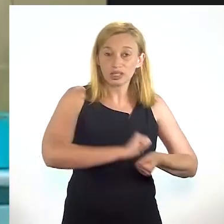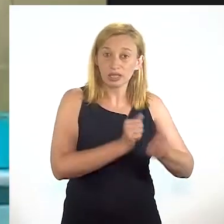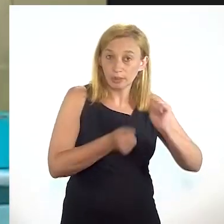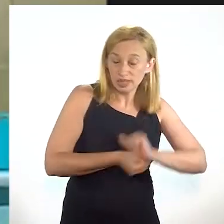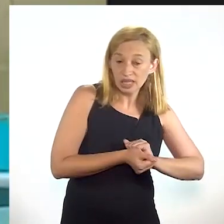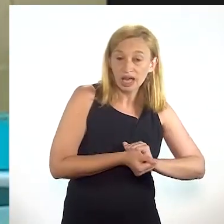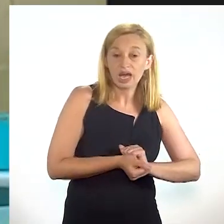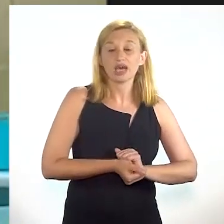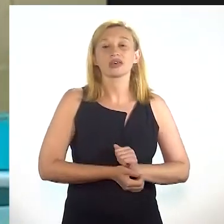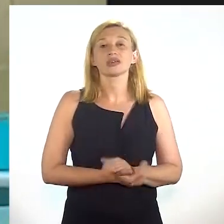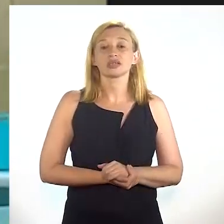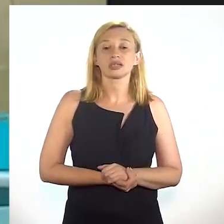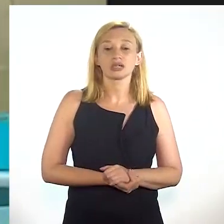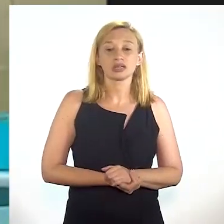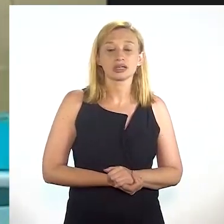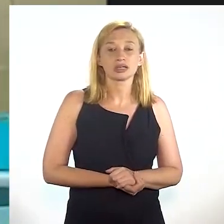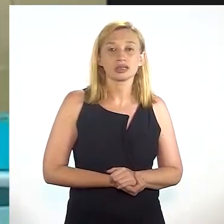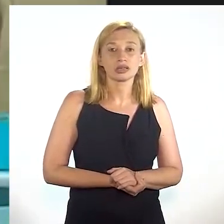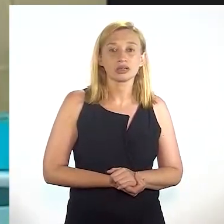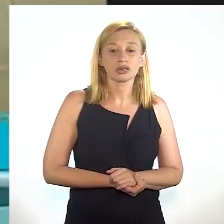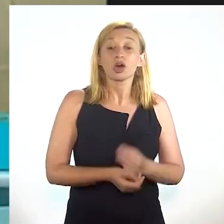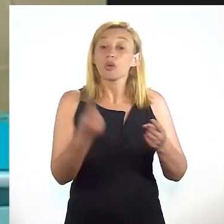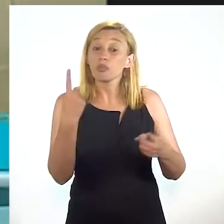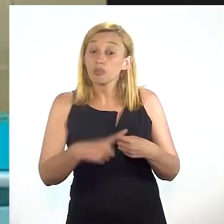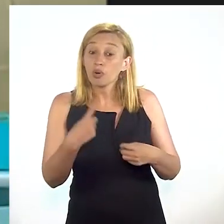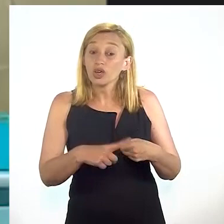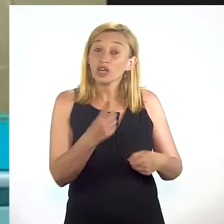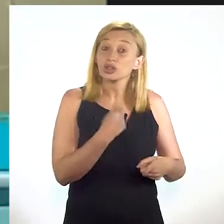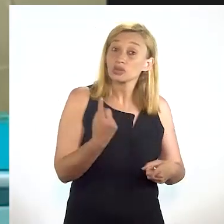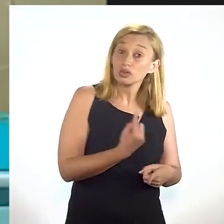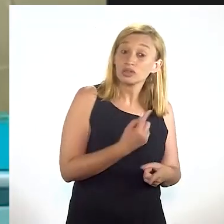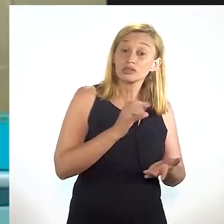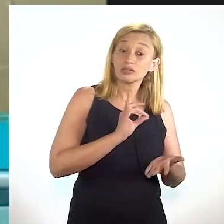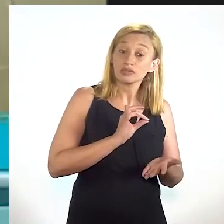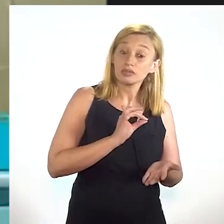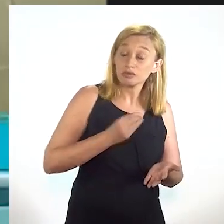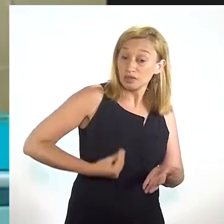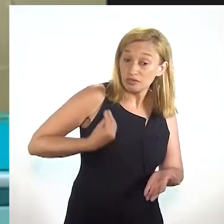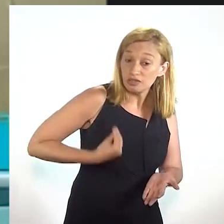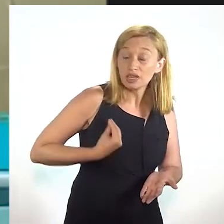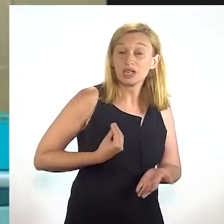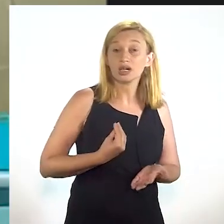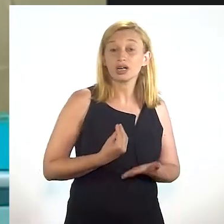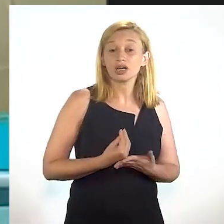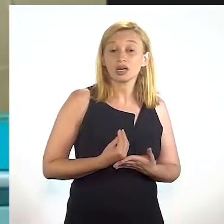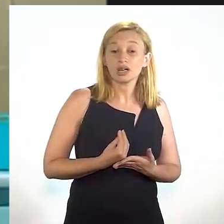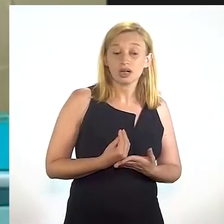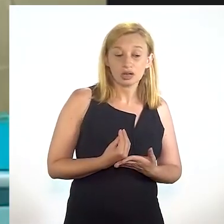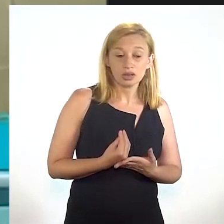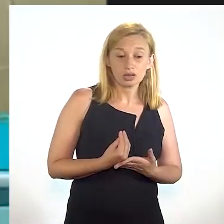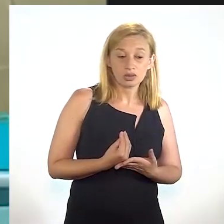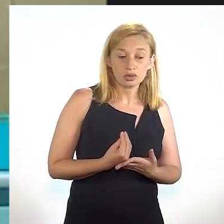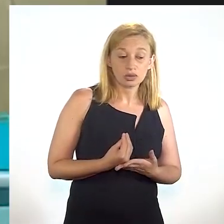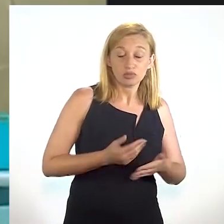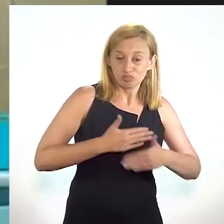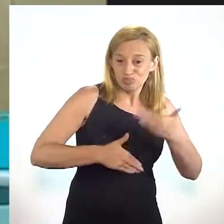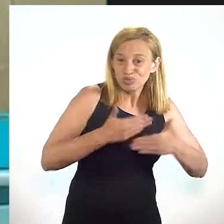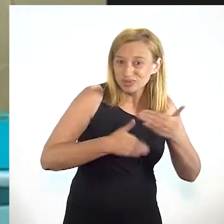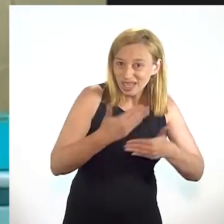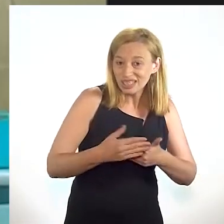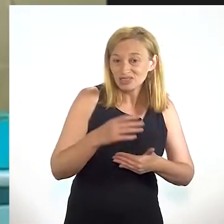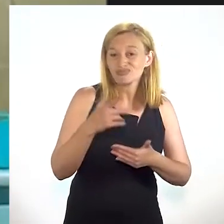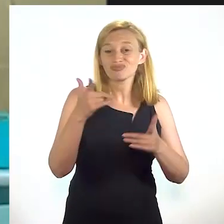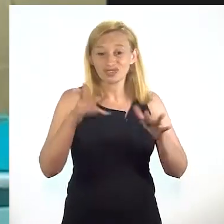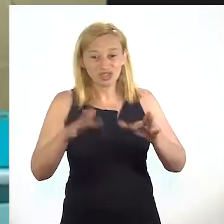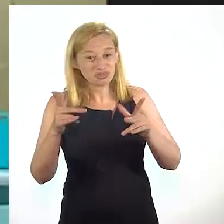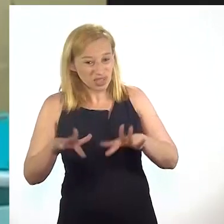se refazer, precisou se reinventar, né? Porque a gente vivia